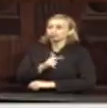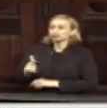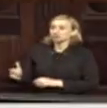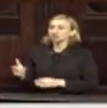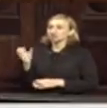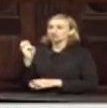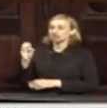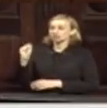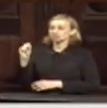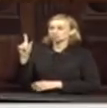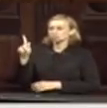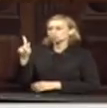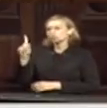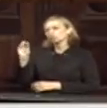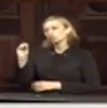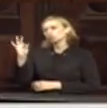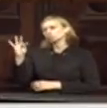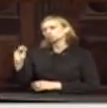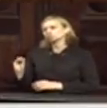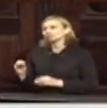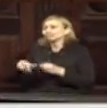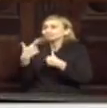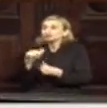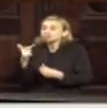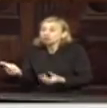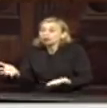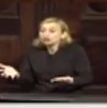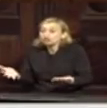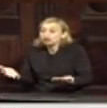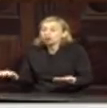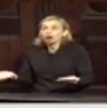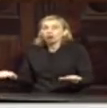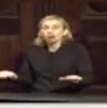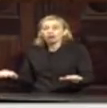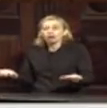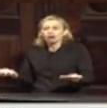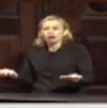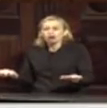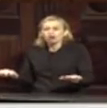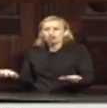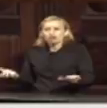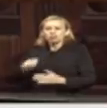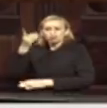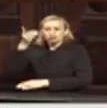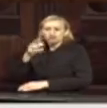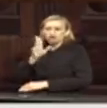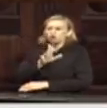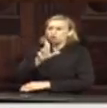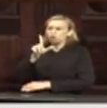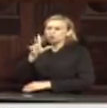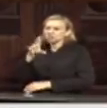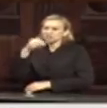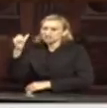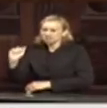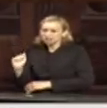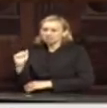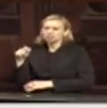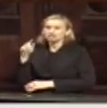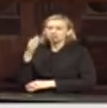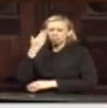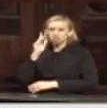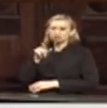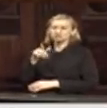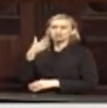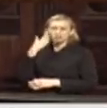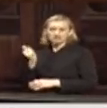esgoto. Não tem coleta de esgoto. E deputada Lucinha, importante que Vossa Excelência saiba